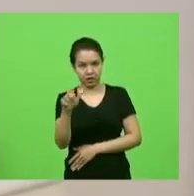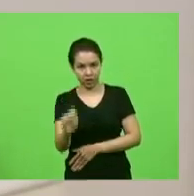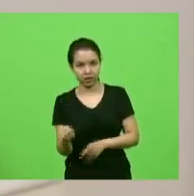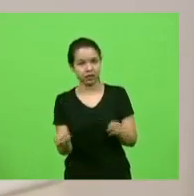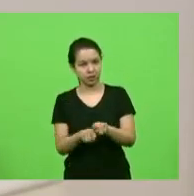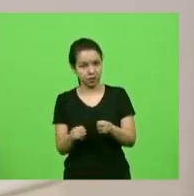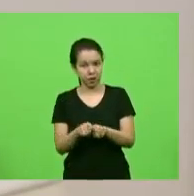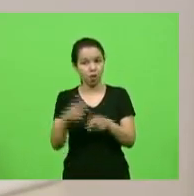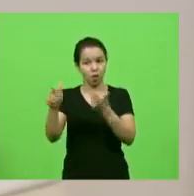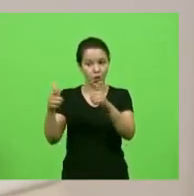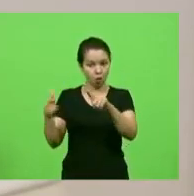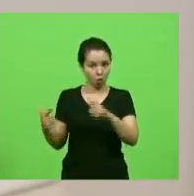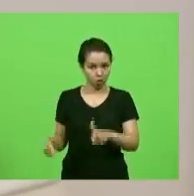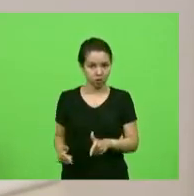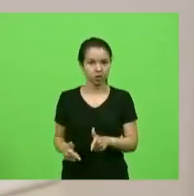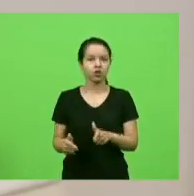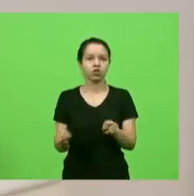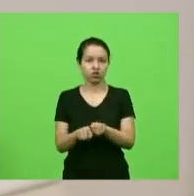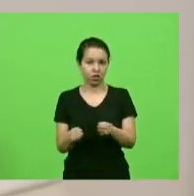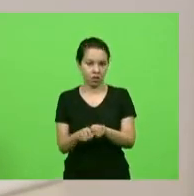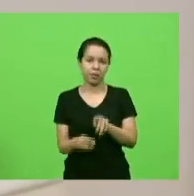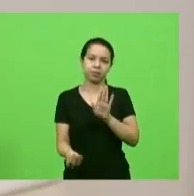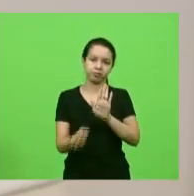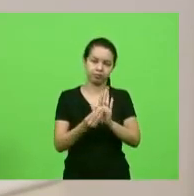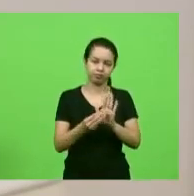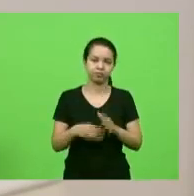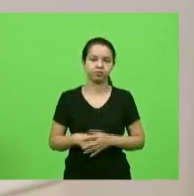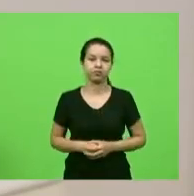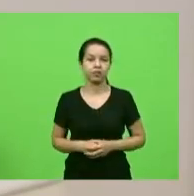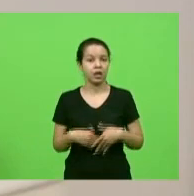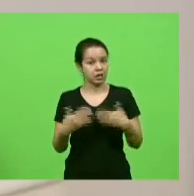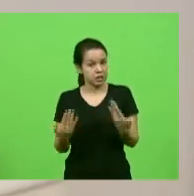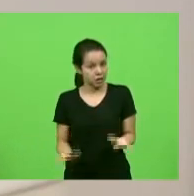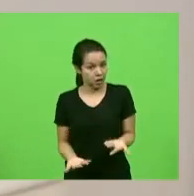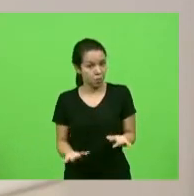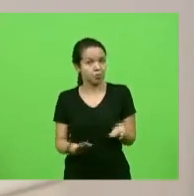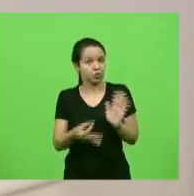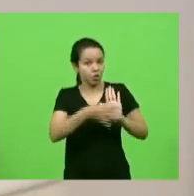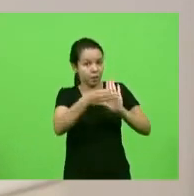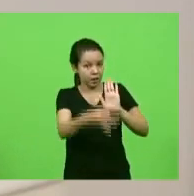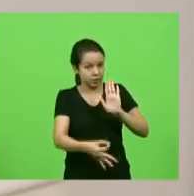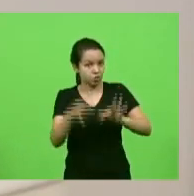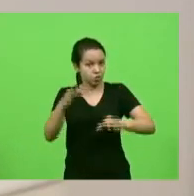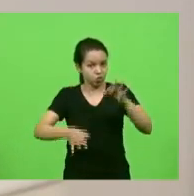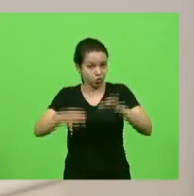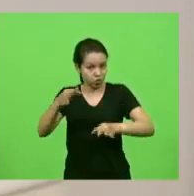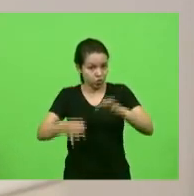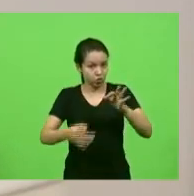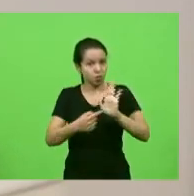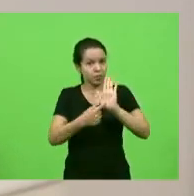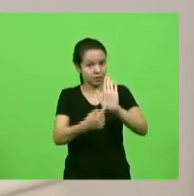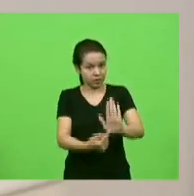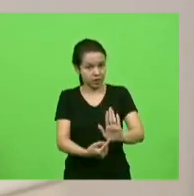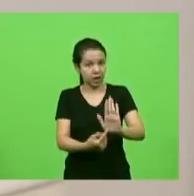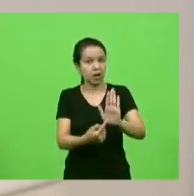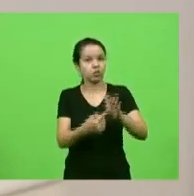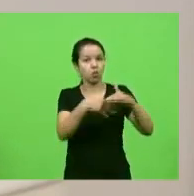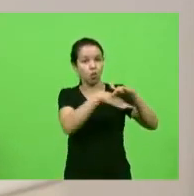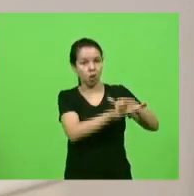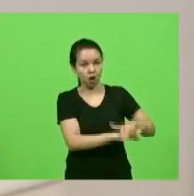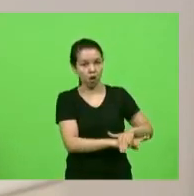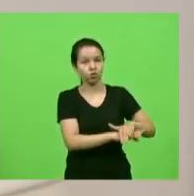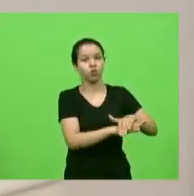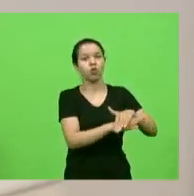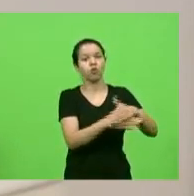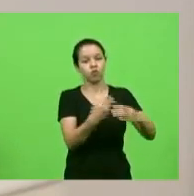juntadas posteriormente. Diante do parecer jurídico apresentado, os autos foram encaminhados para a conclusão da dispensa de